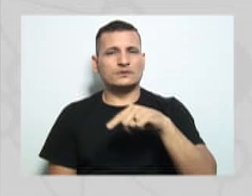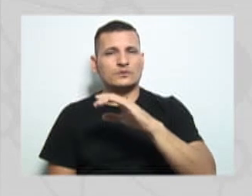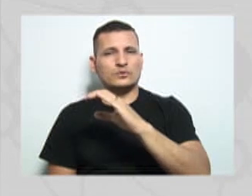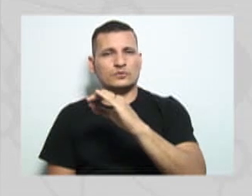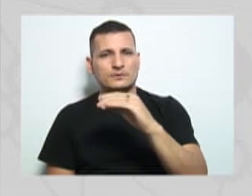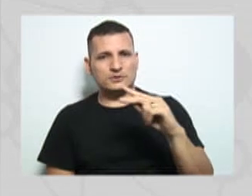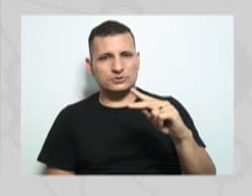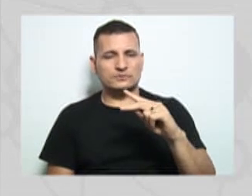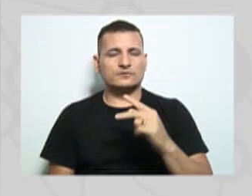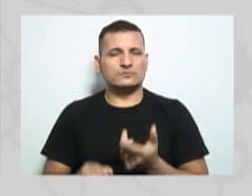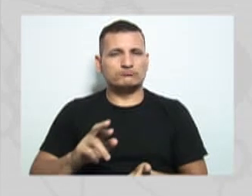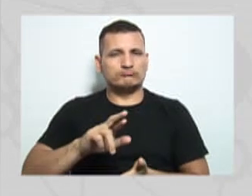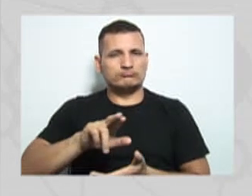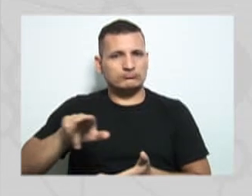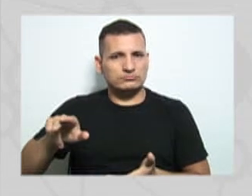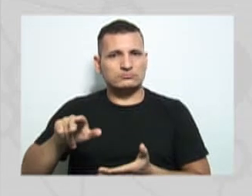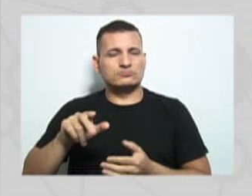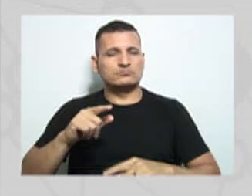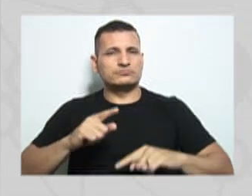produtores de produtos